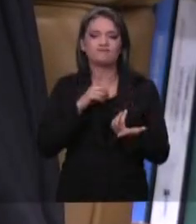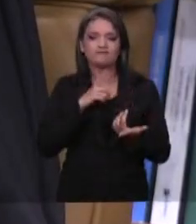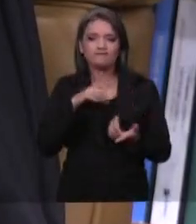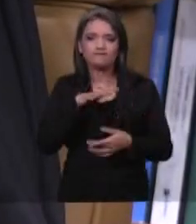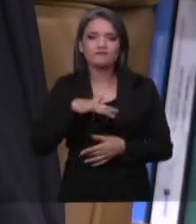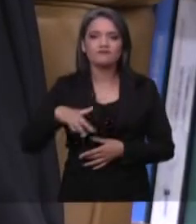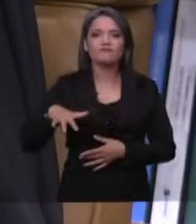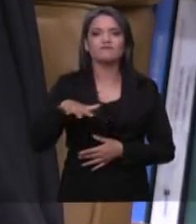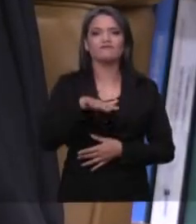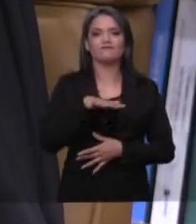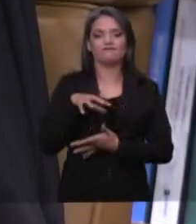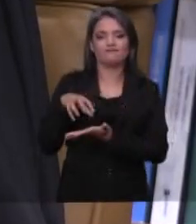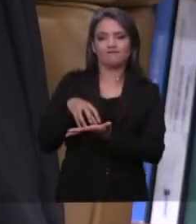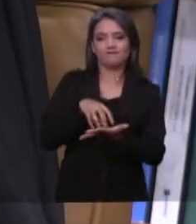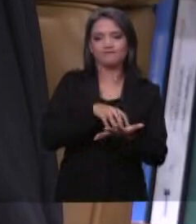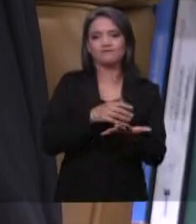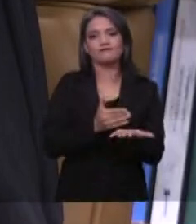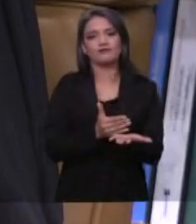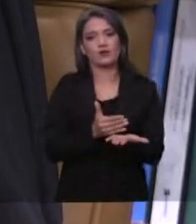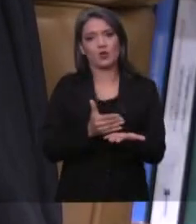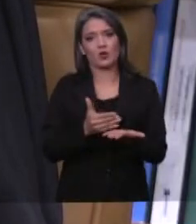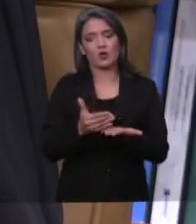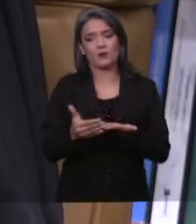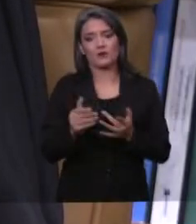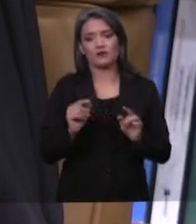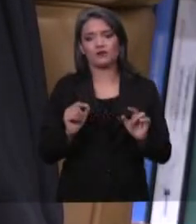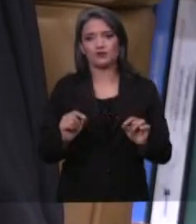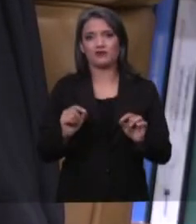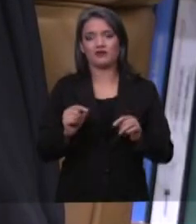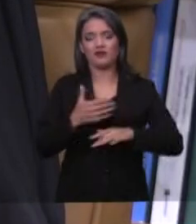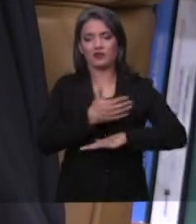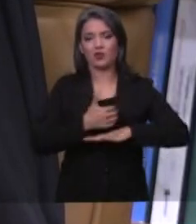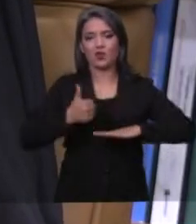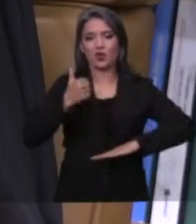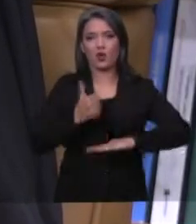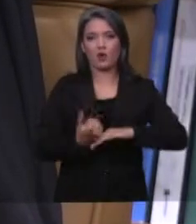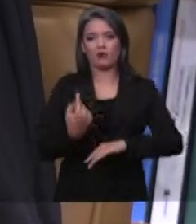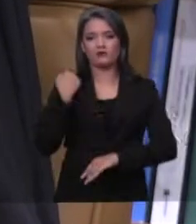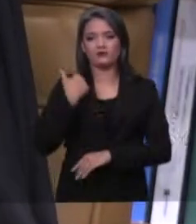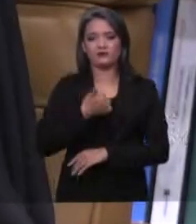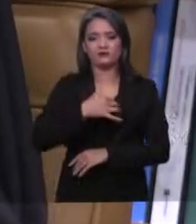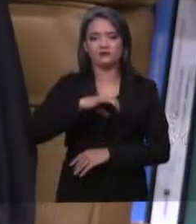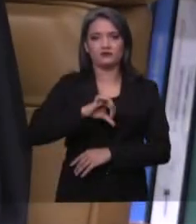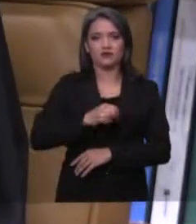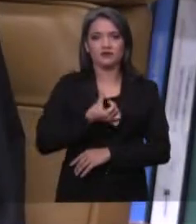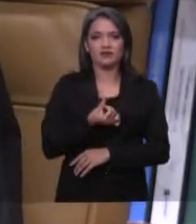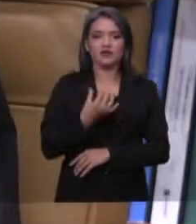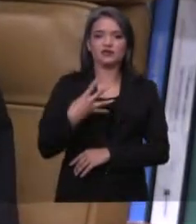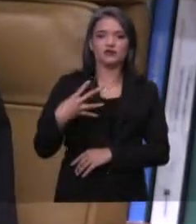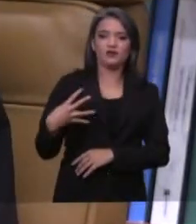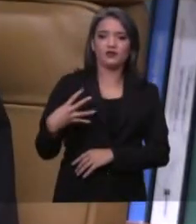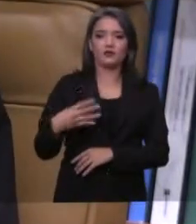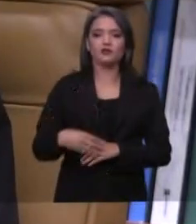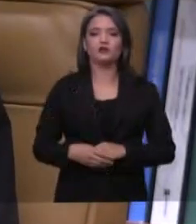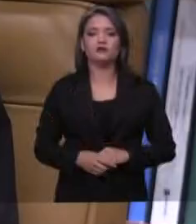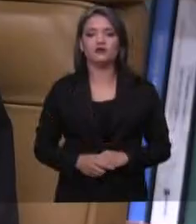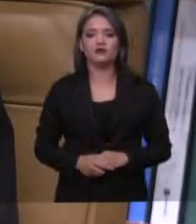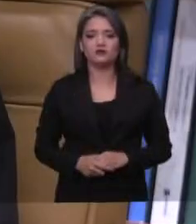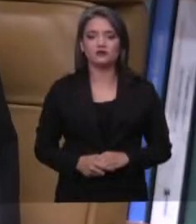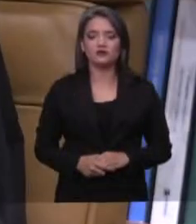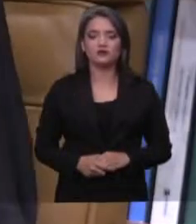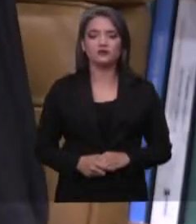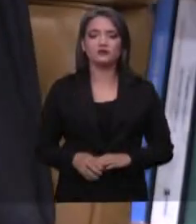institucional e democrático que começa com o golpe de 1964. E aqui eu uso a palavra